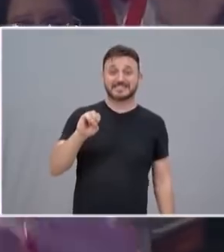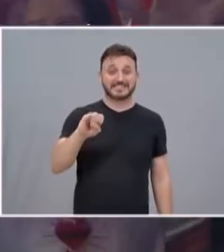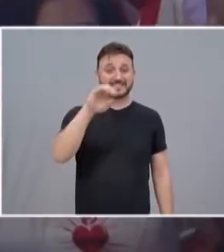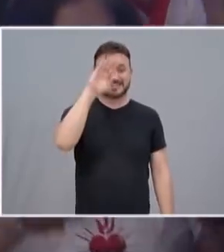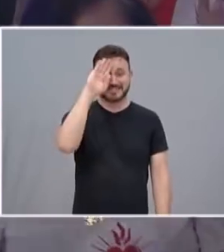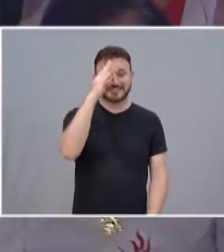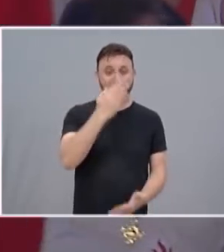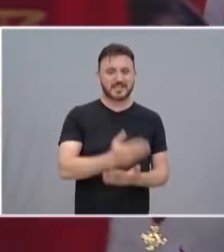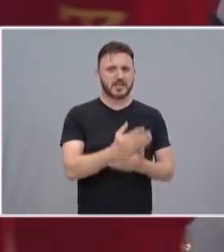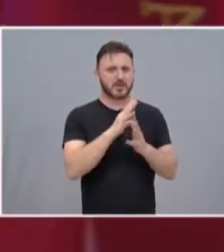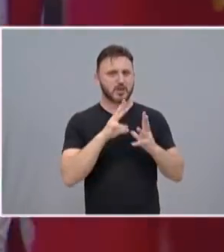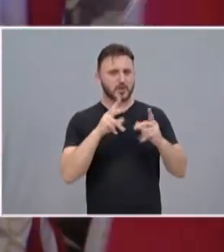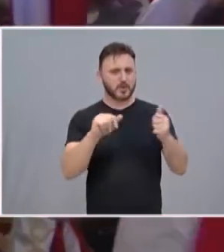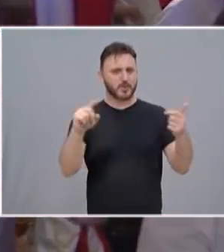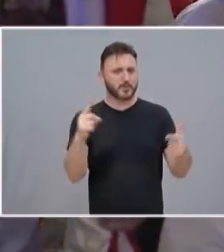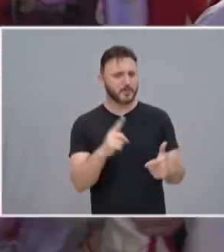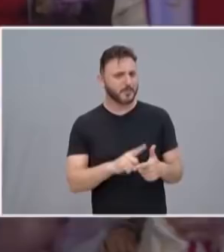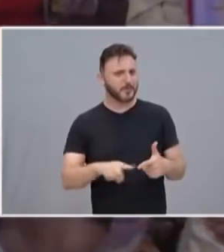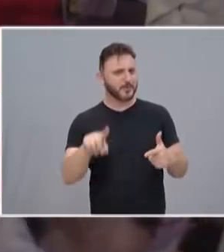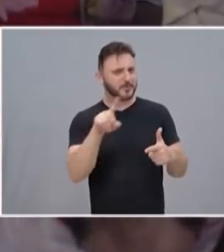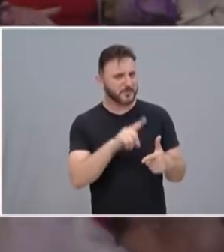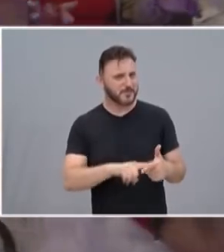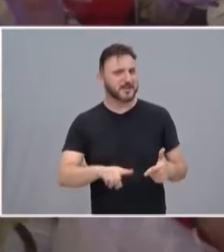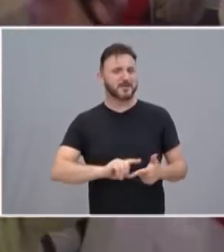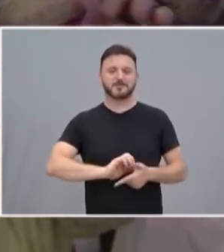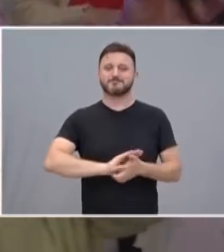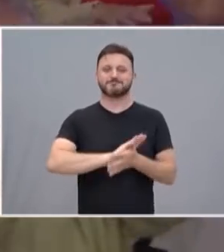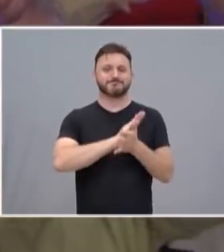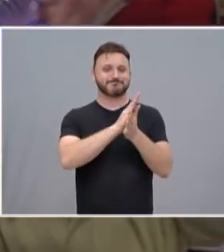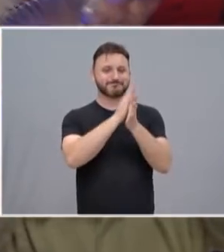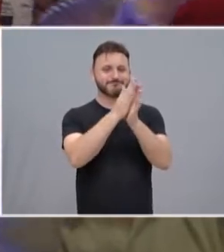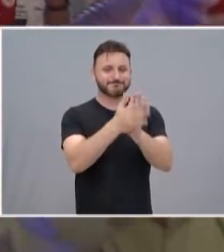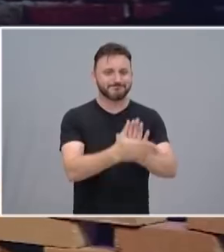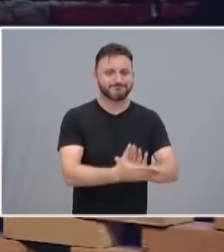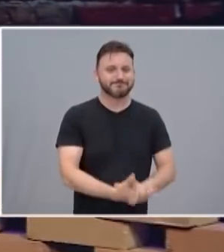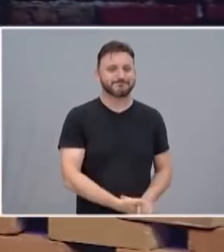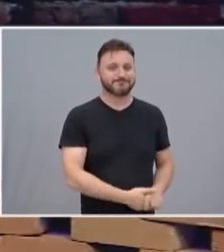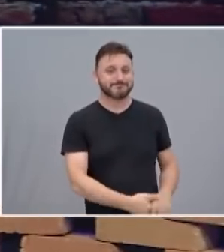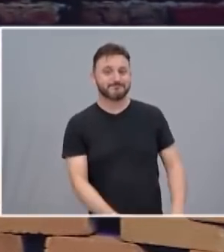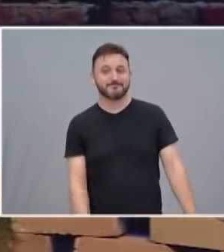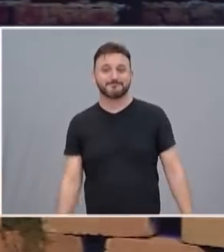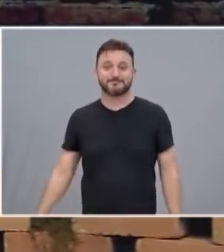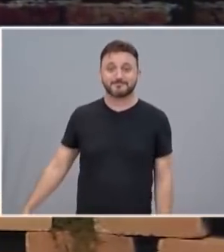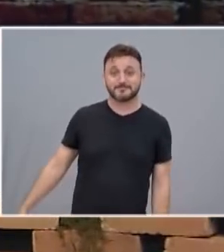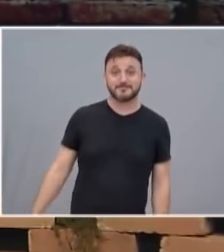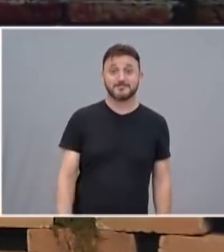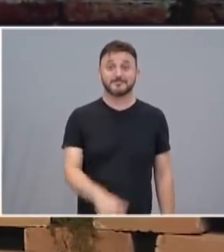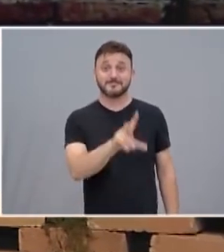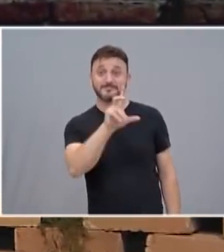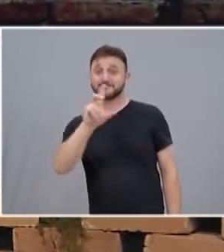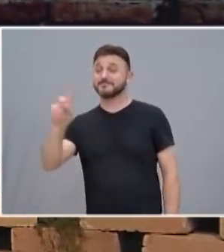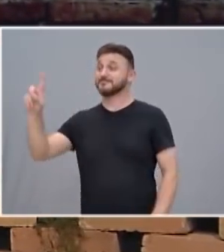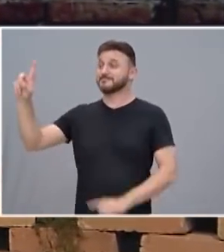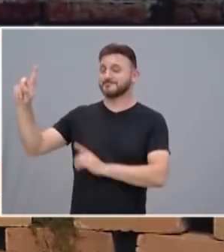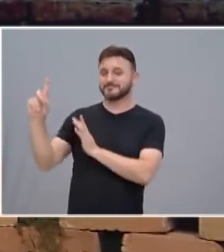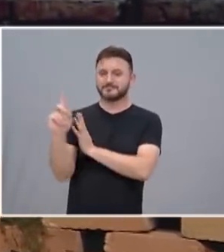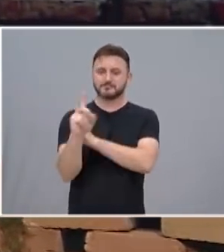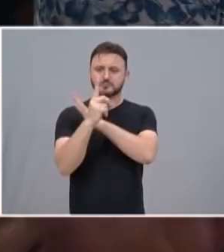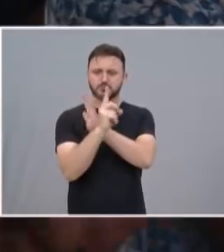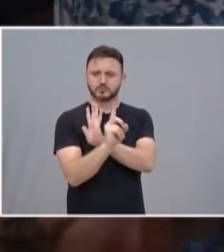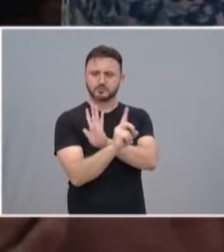acreditar, as muralhas vão cair. Tu vais à nossa frente, quebrando